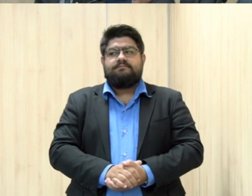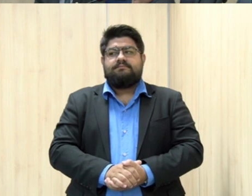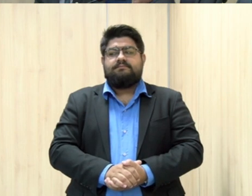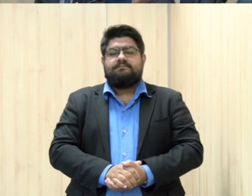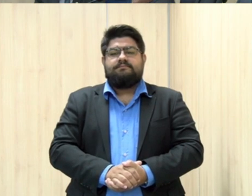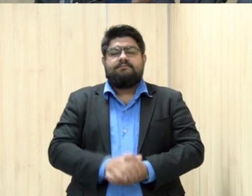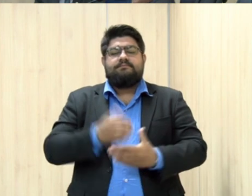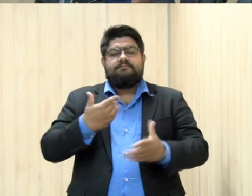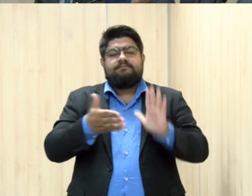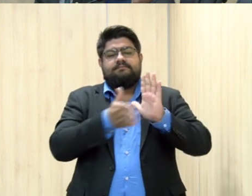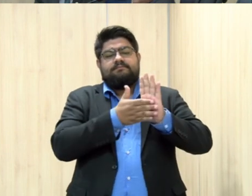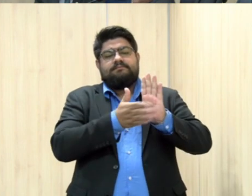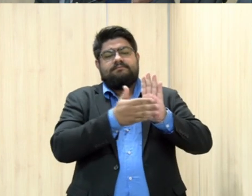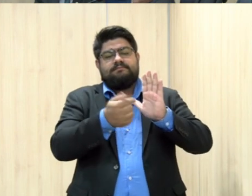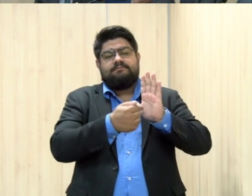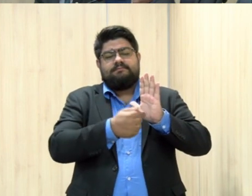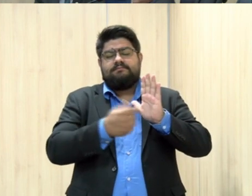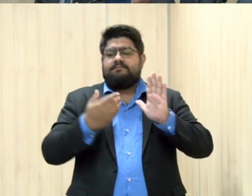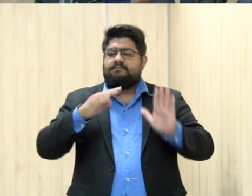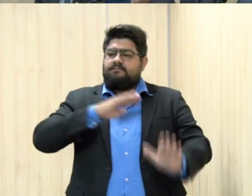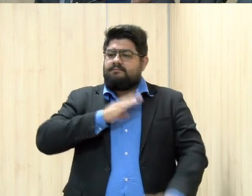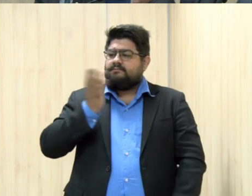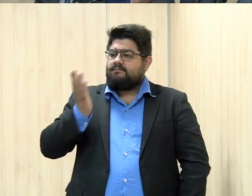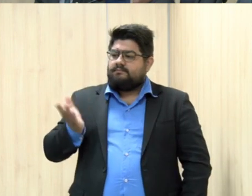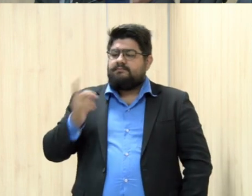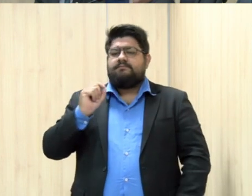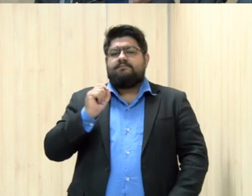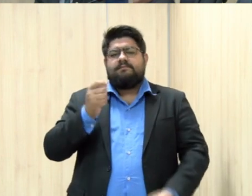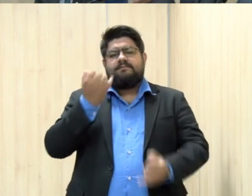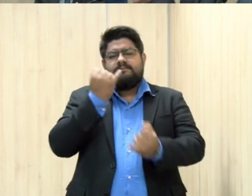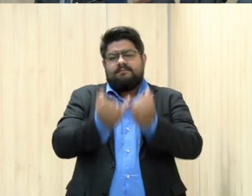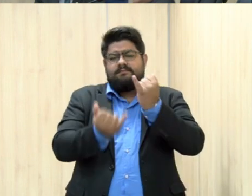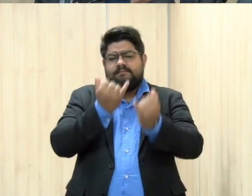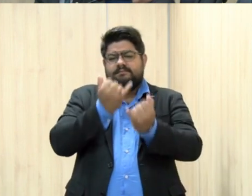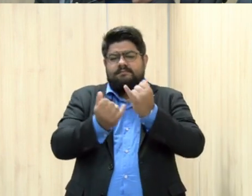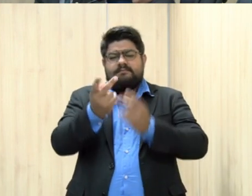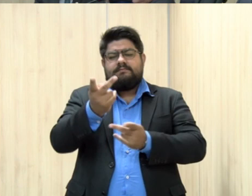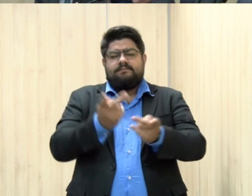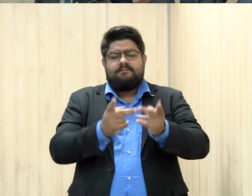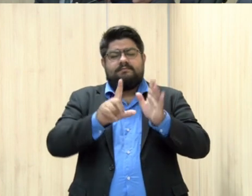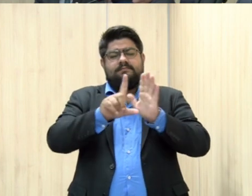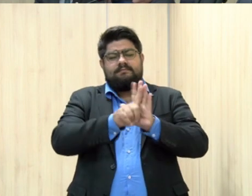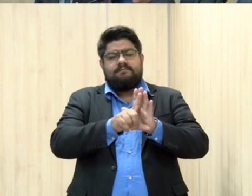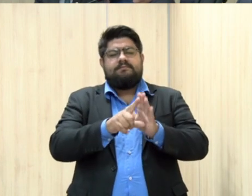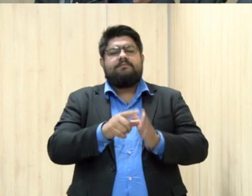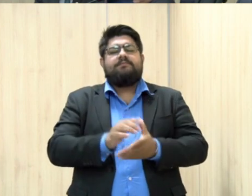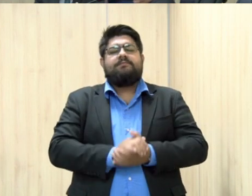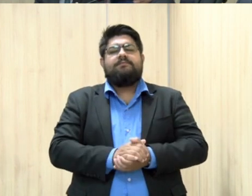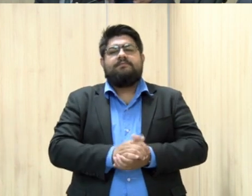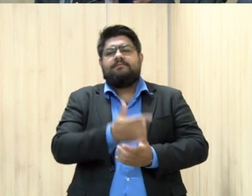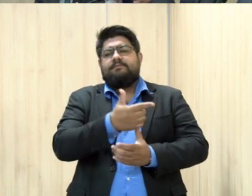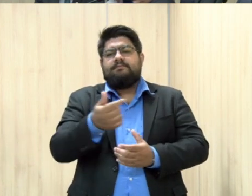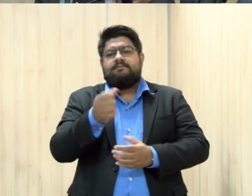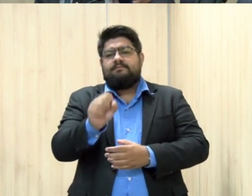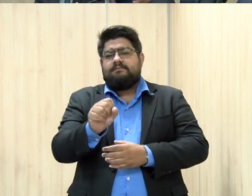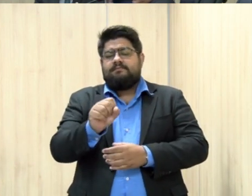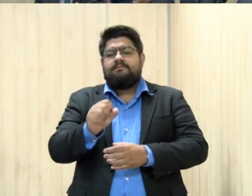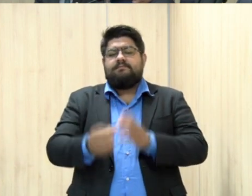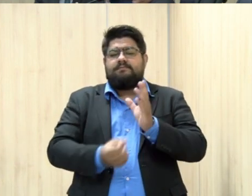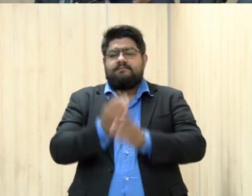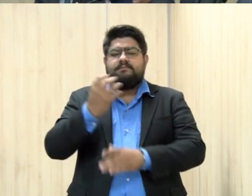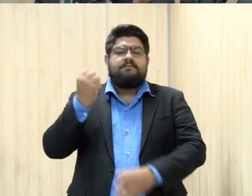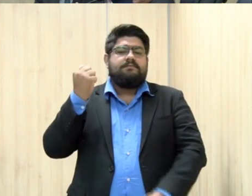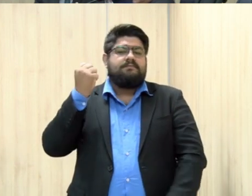ela está propositura do nobre colega se assemelha e muito ao projeto de lei 3917 2008 oriundo